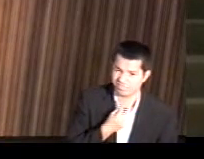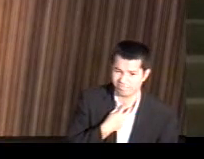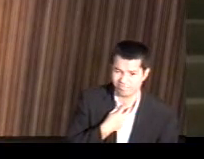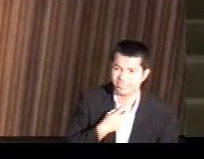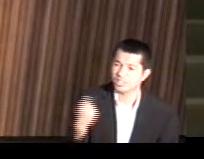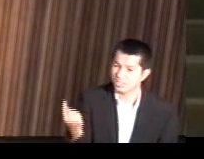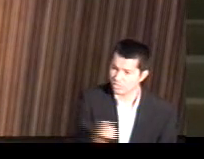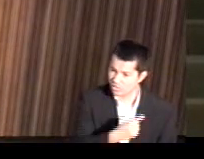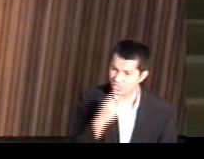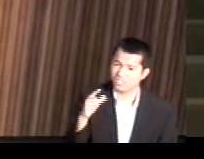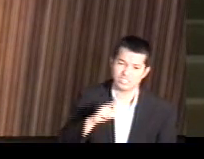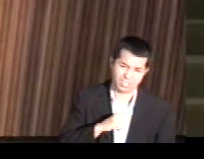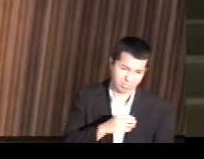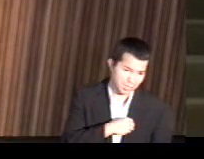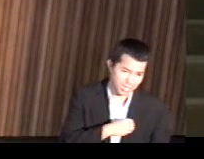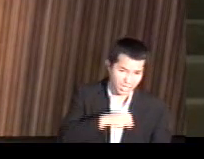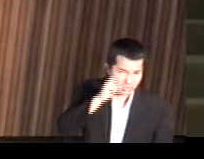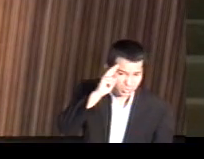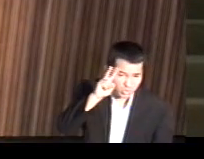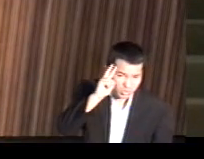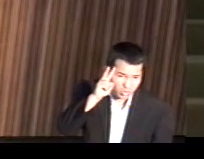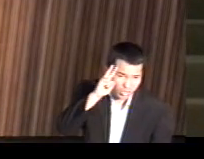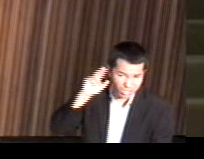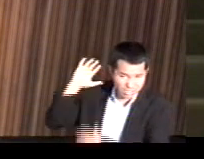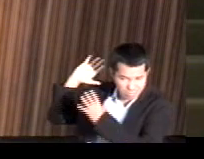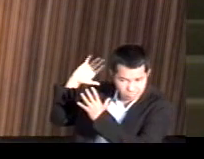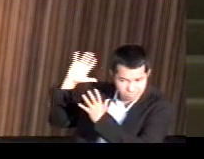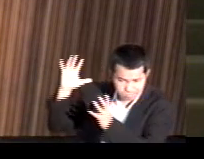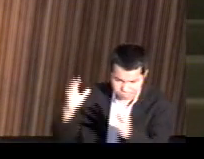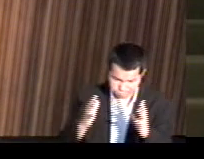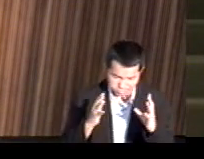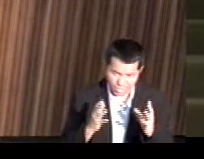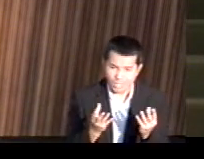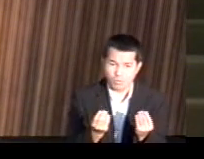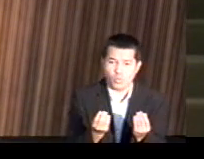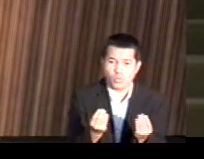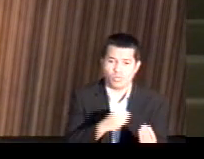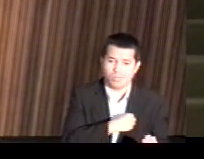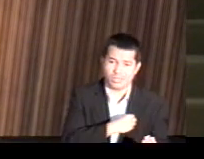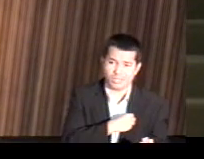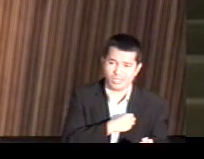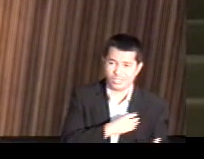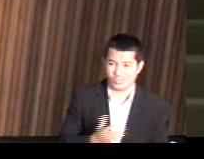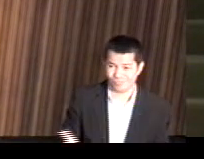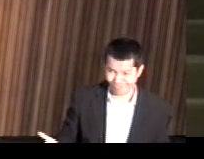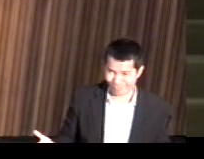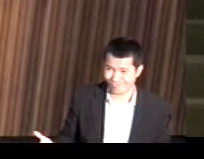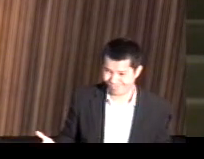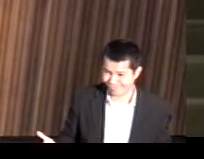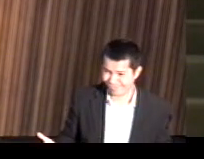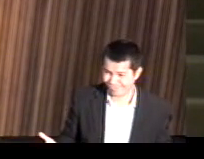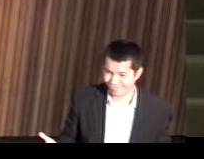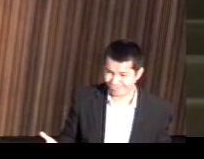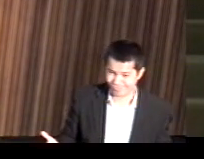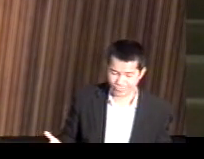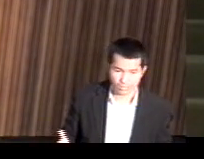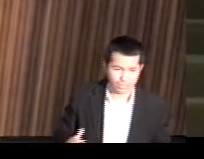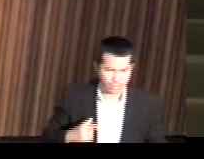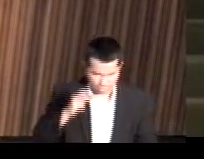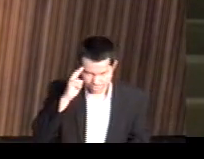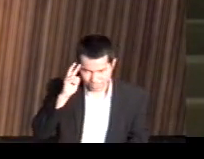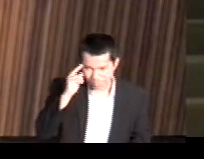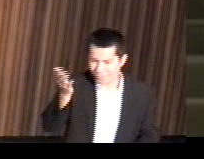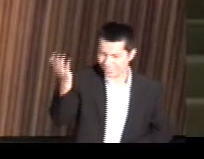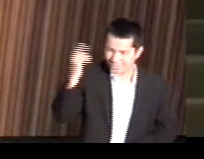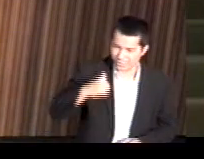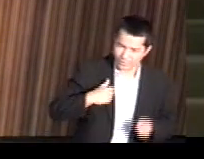dizia: não tem jeito para mim, porque eu não posso restituir a vida de quem